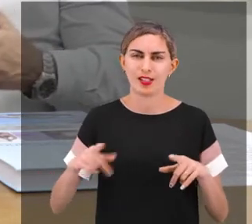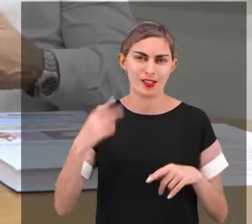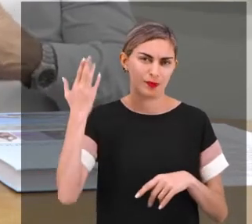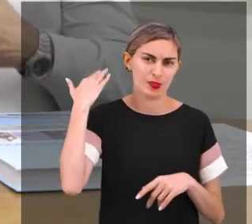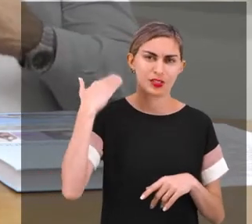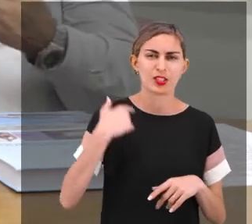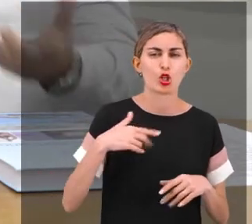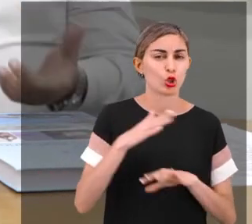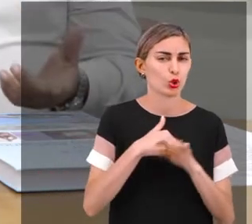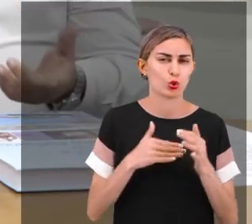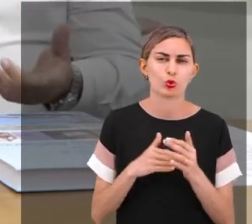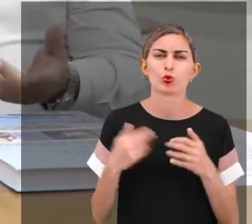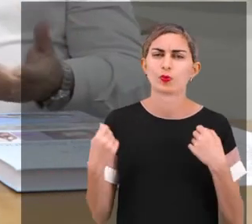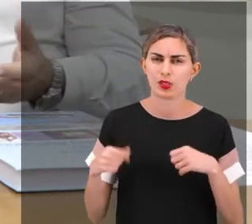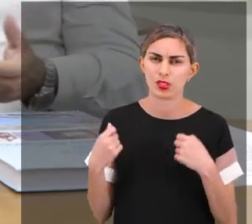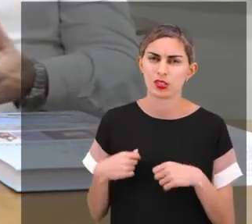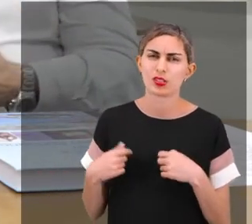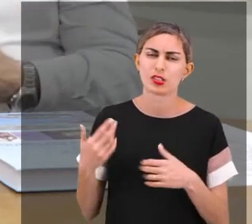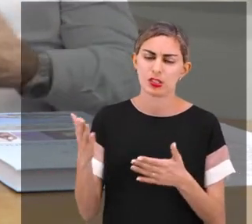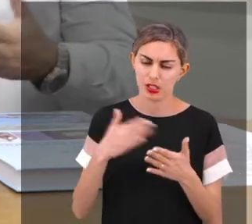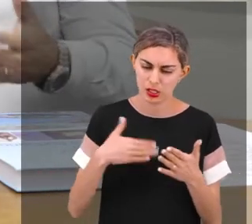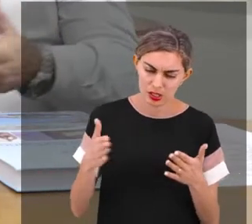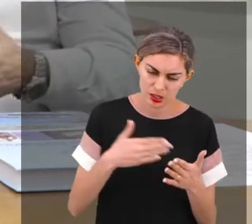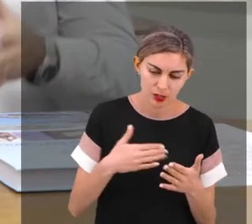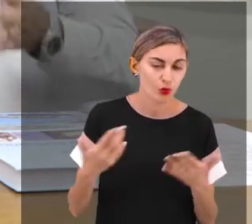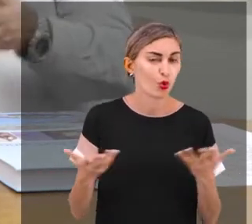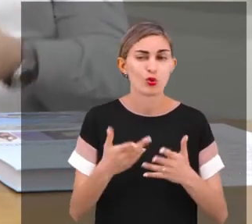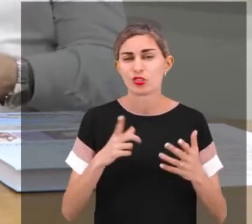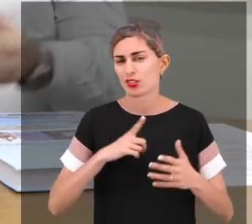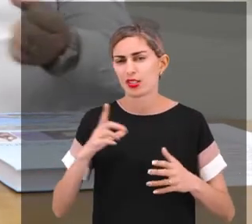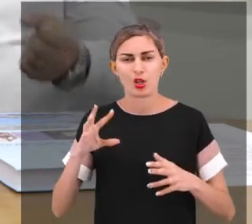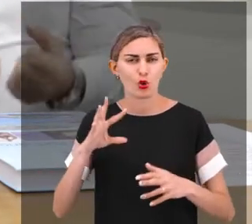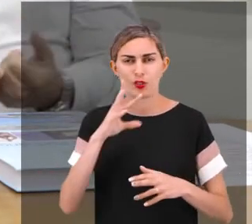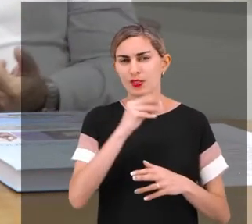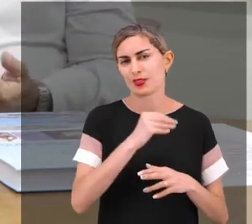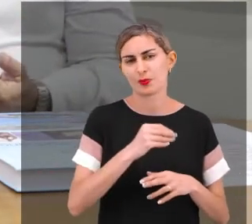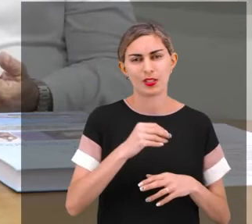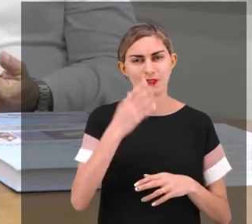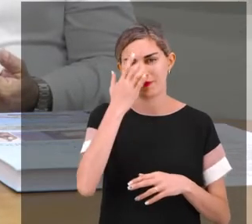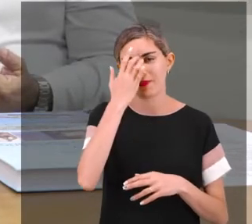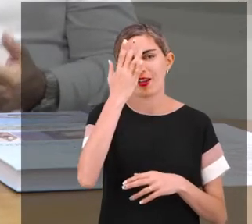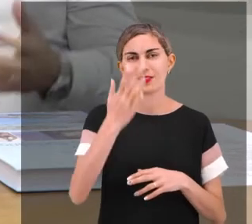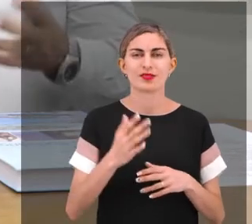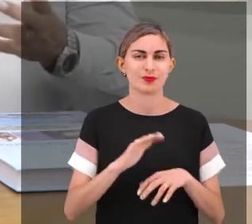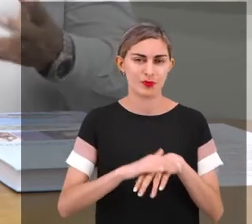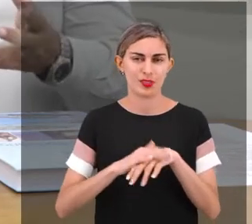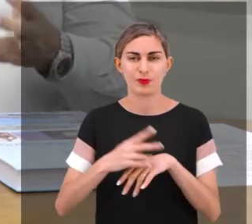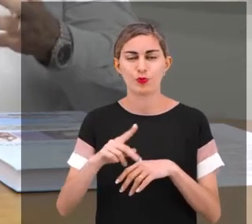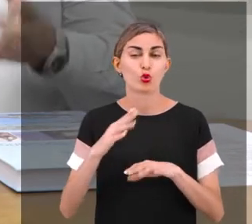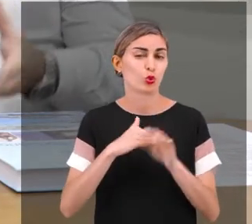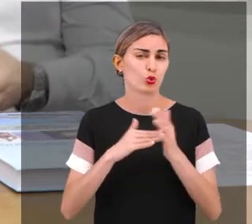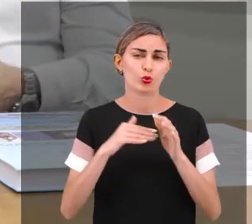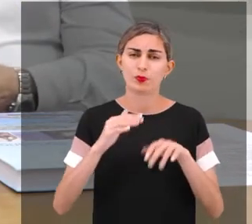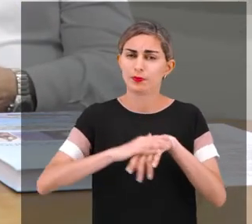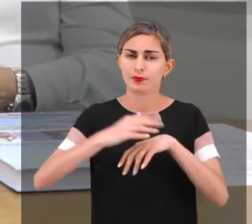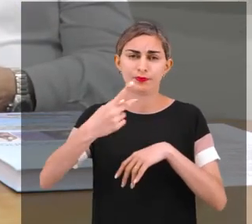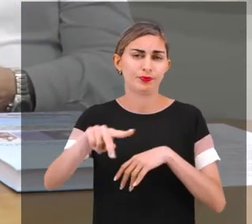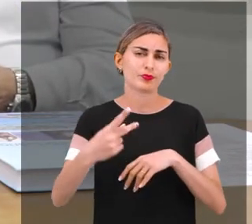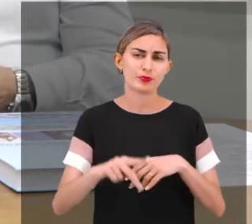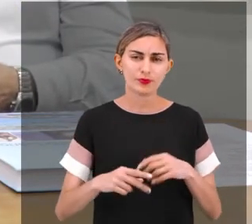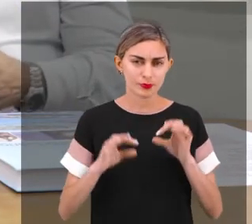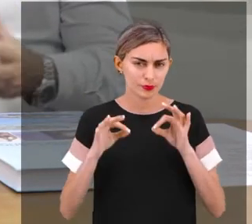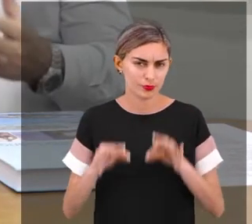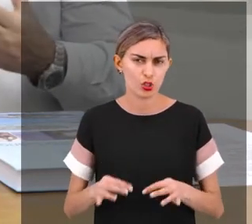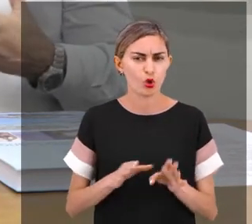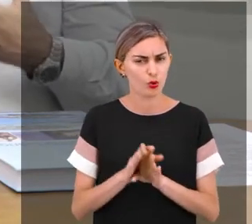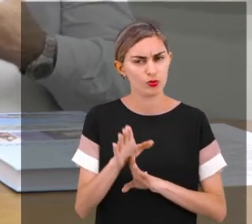da minha época, que para tudo a gente tinha que buscar livro, buscar. Agora vocês têm o conhecimento na mão. Então, tudo depende de vocês,